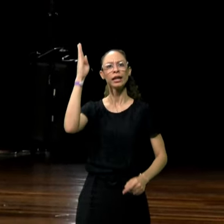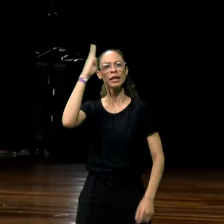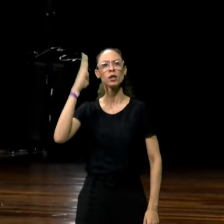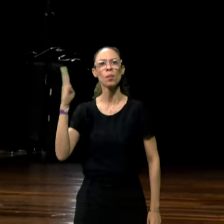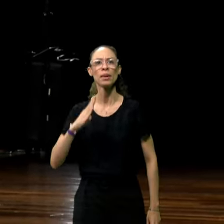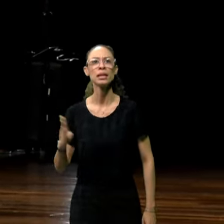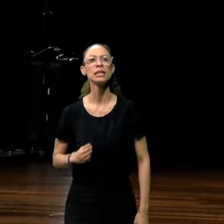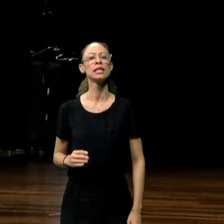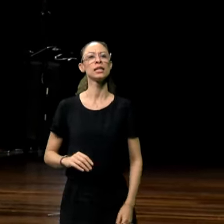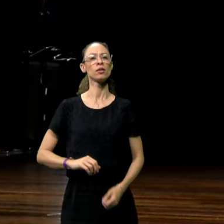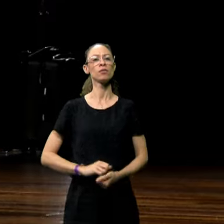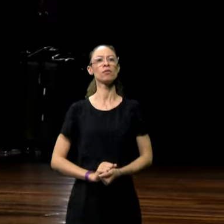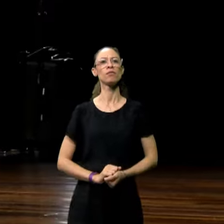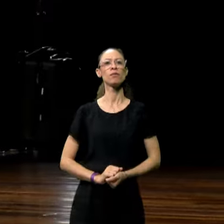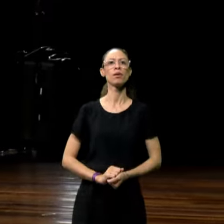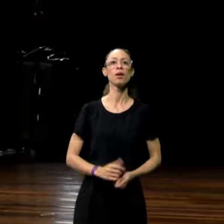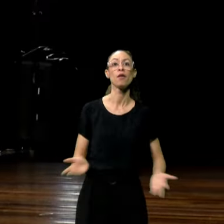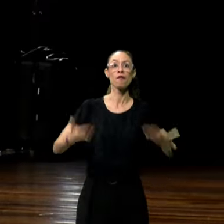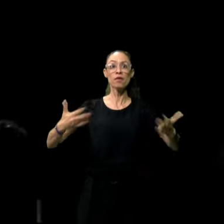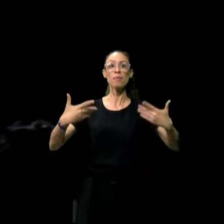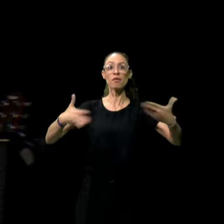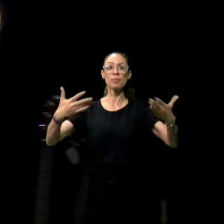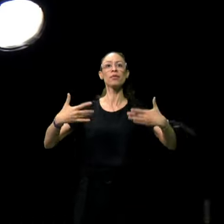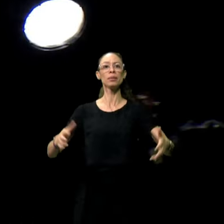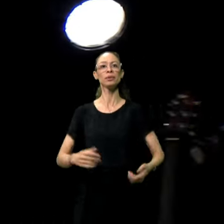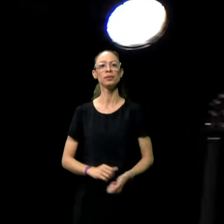aí, para que a religião vá embora.